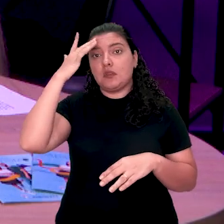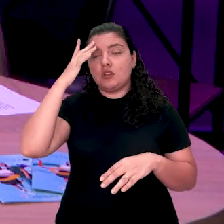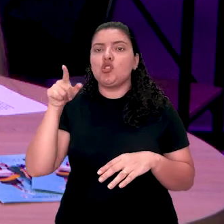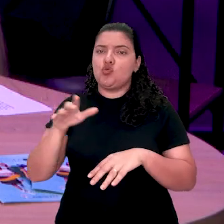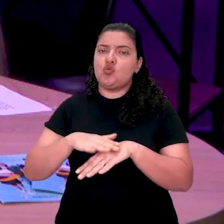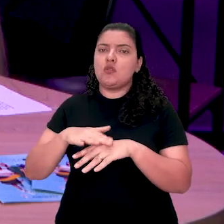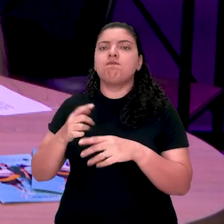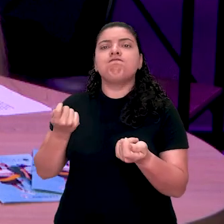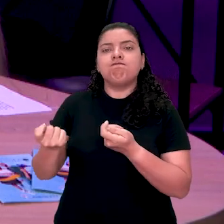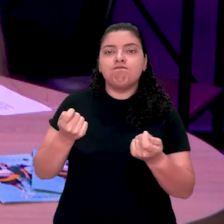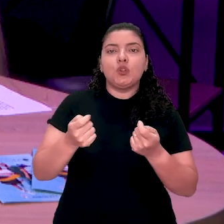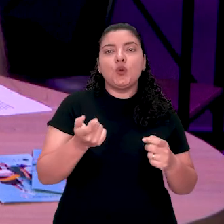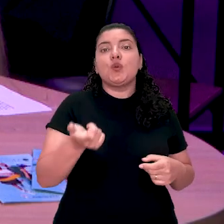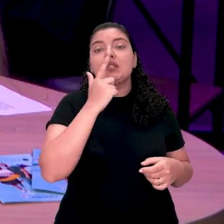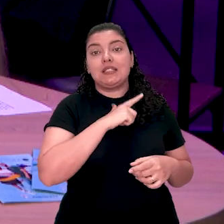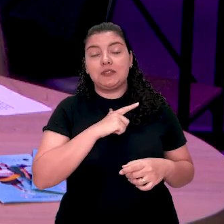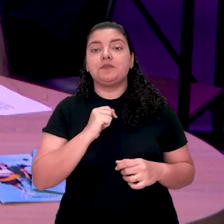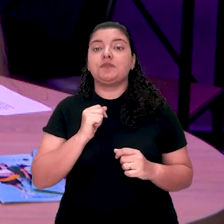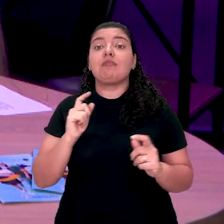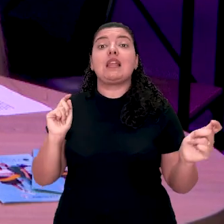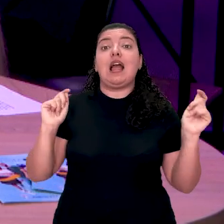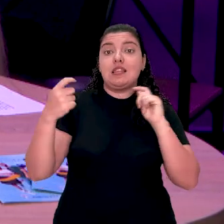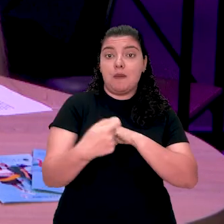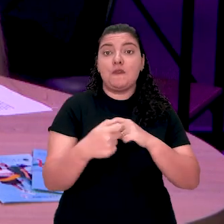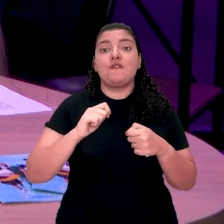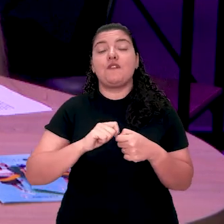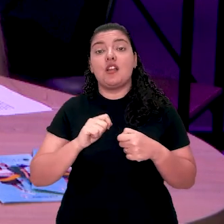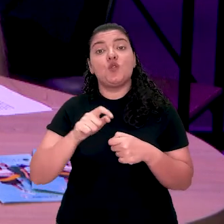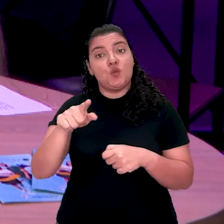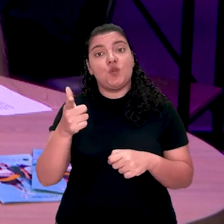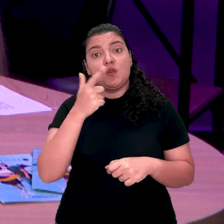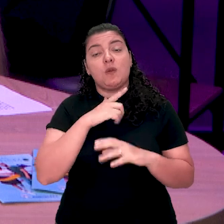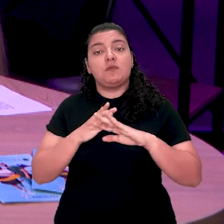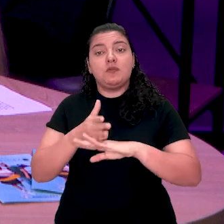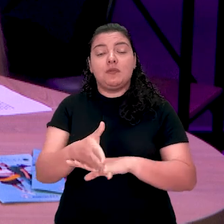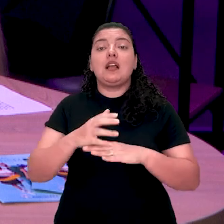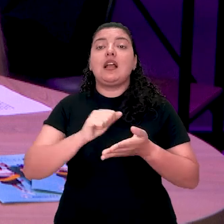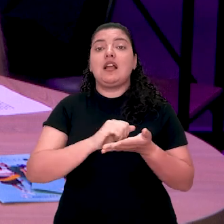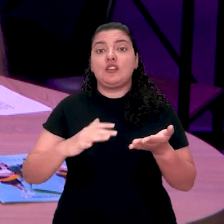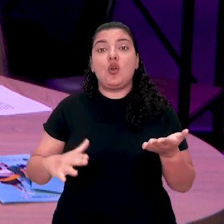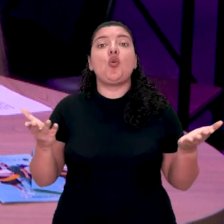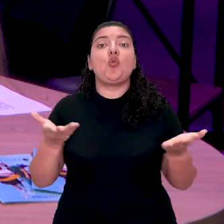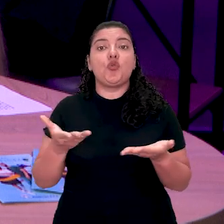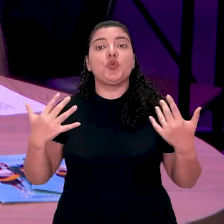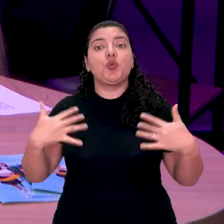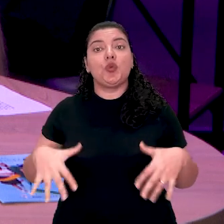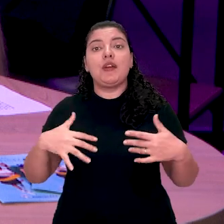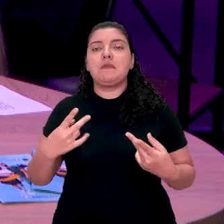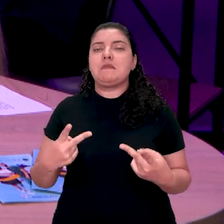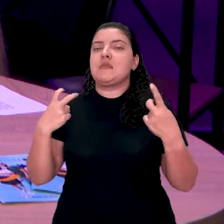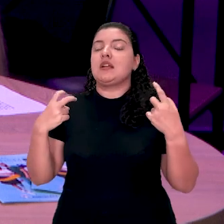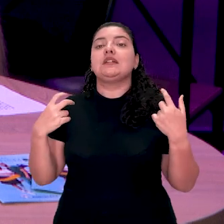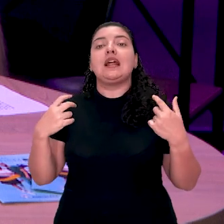E você conseguir realizar muito bem. E as adaptações que eram feitas para que você pudesse participar das atividades, hoje a gente vê isso de uma